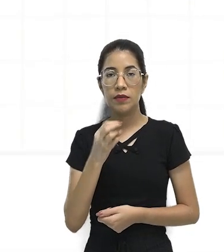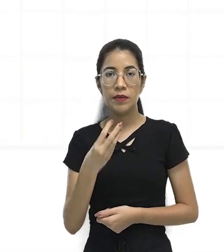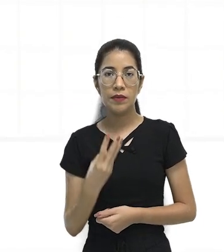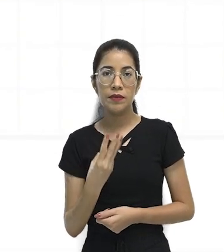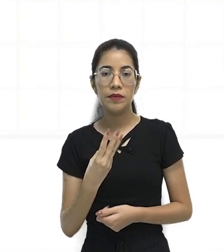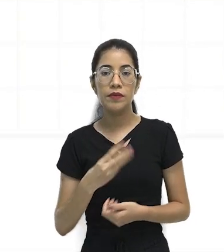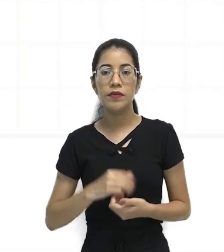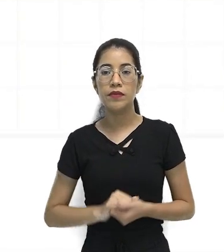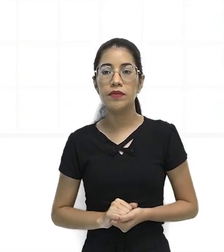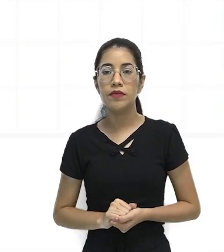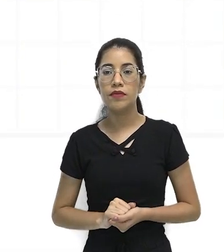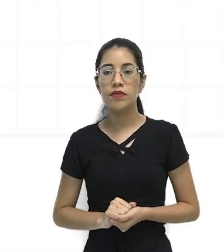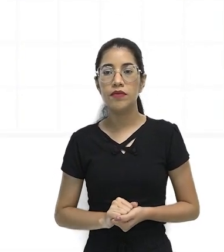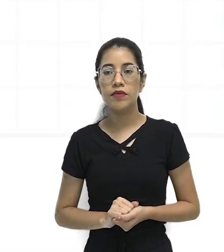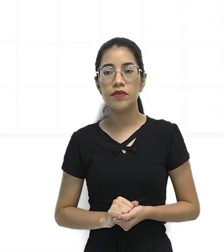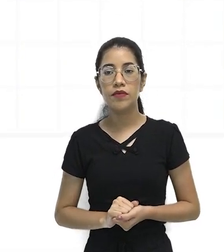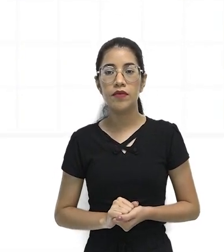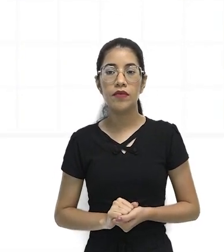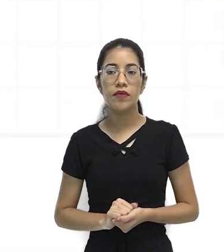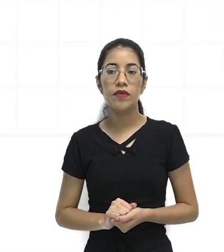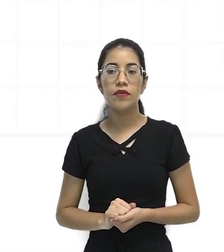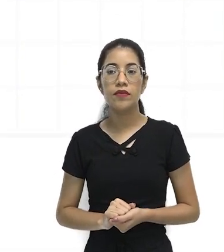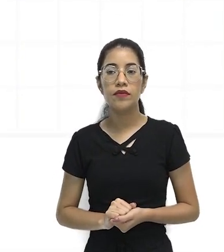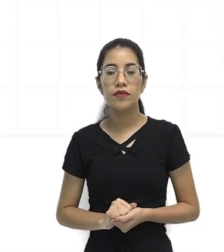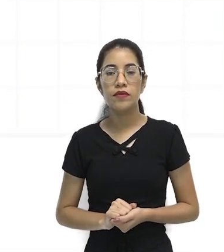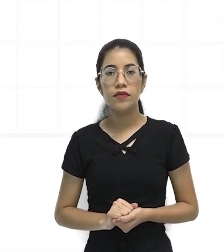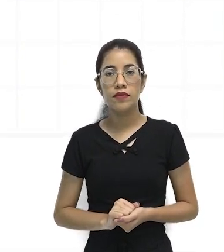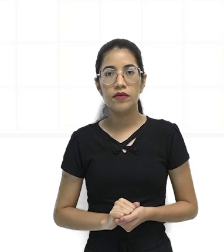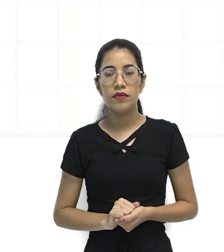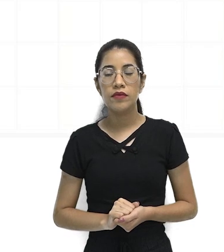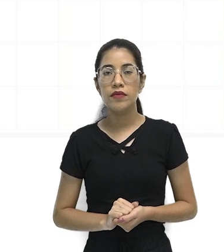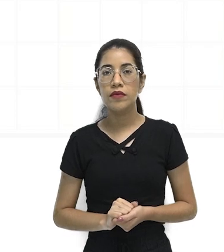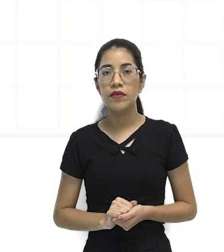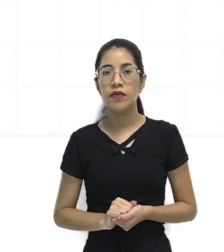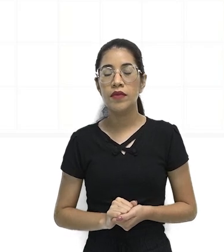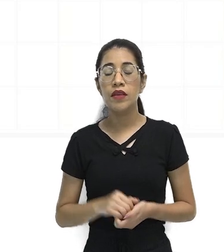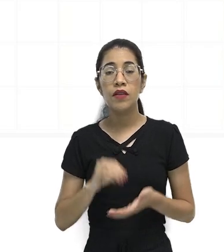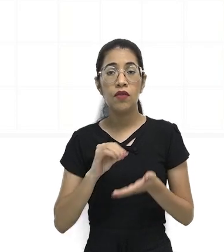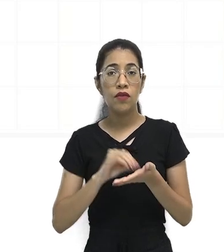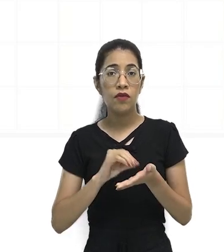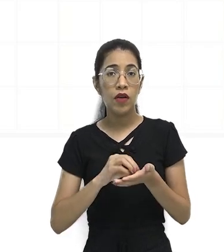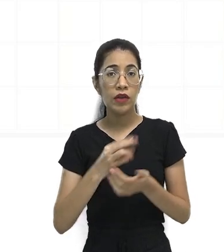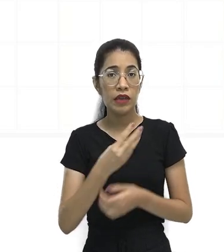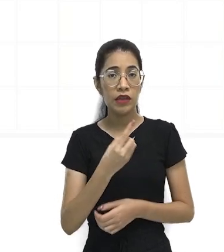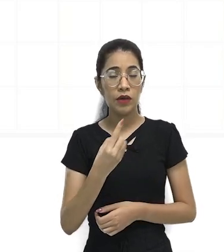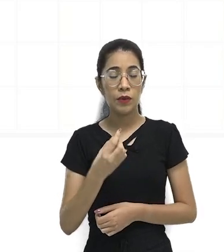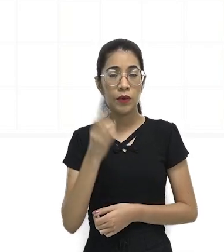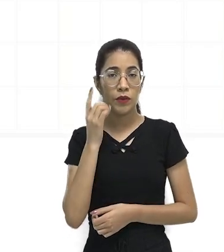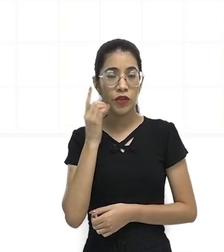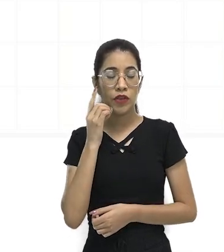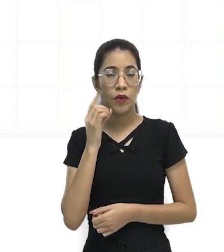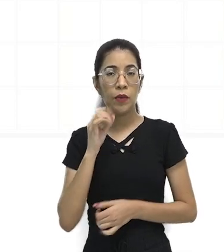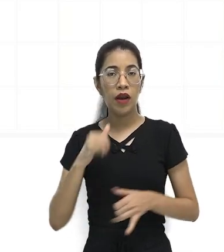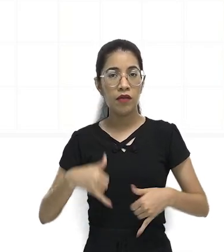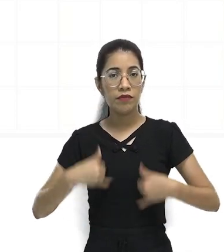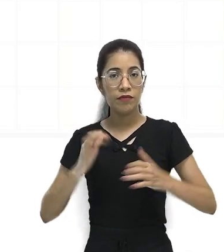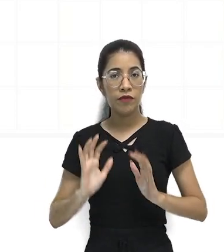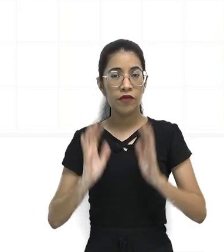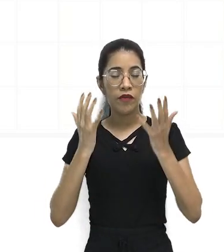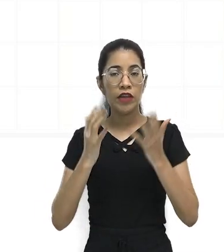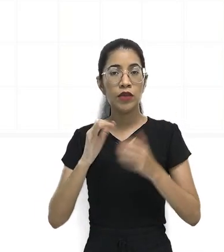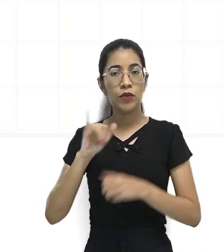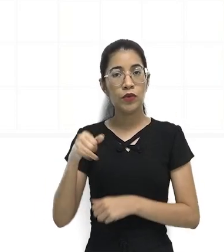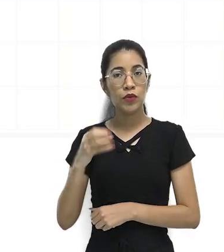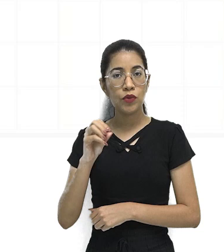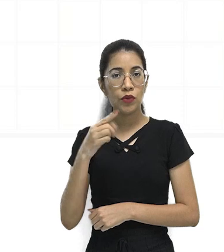número 3. Olha essa daí, ó. Faltam 31 dias para o aniversário de João. O João de